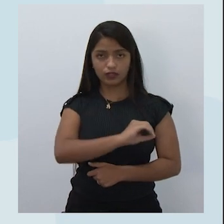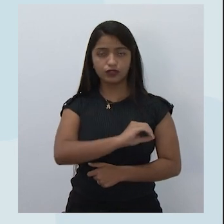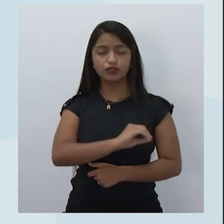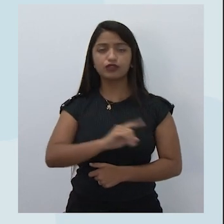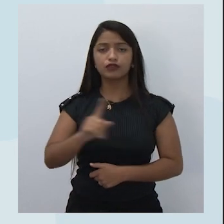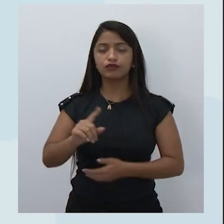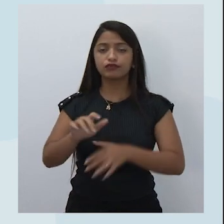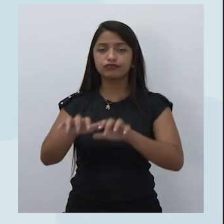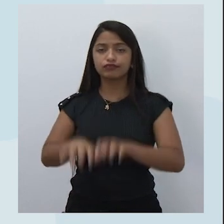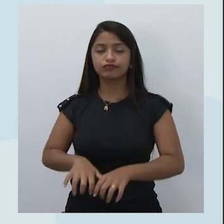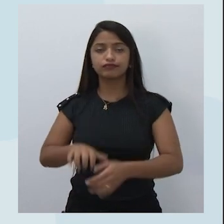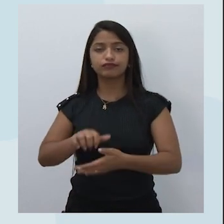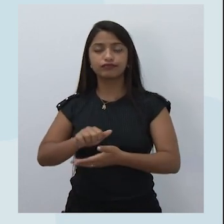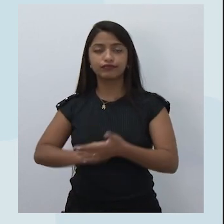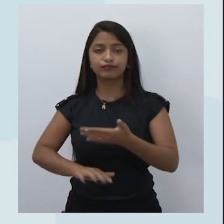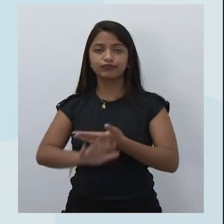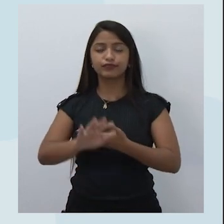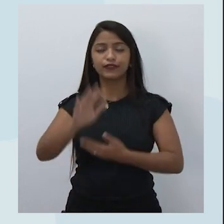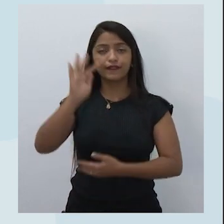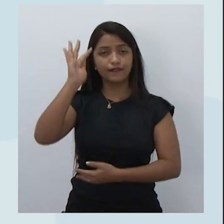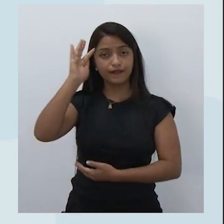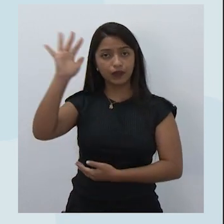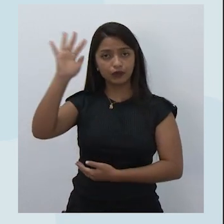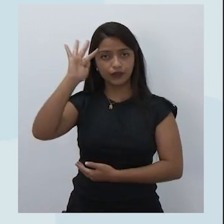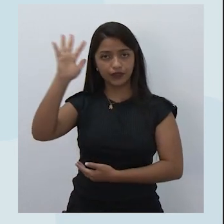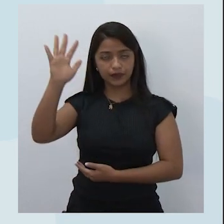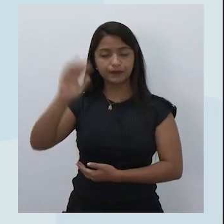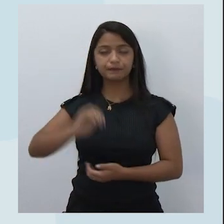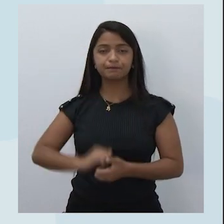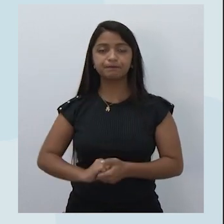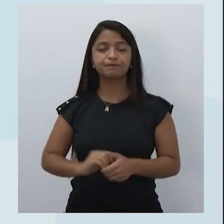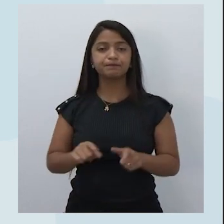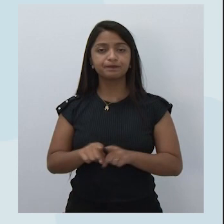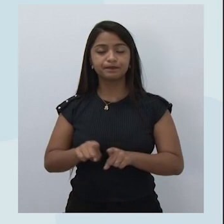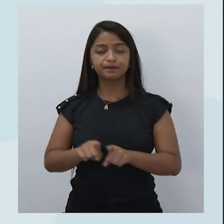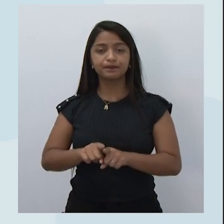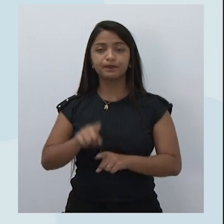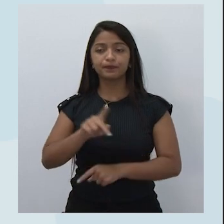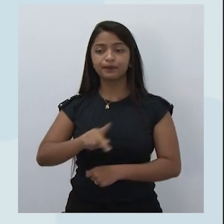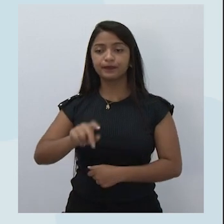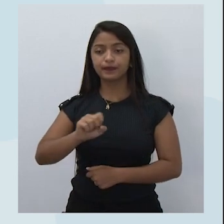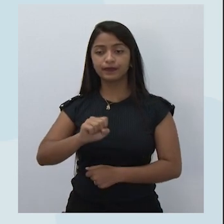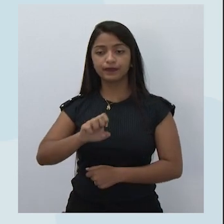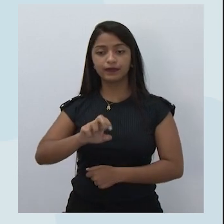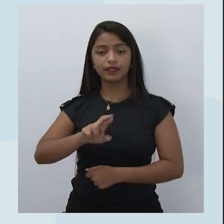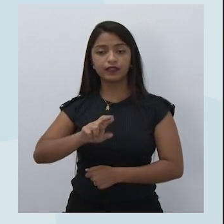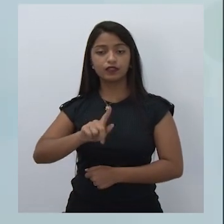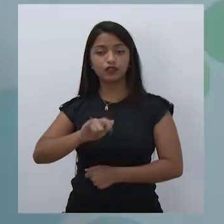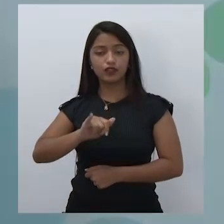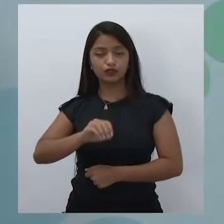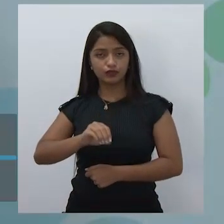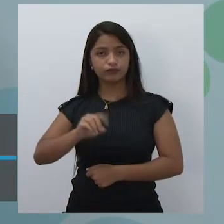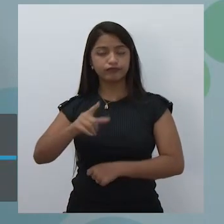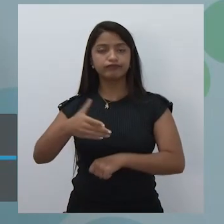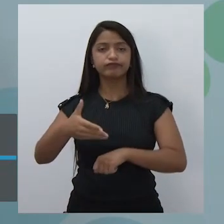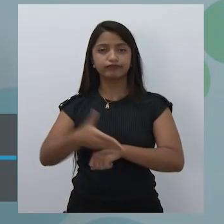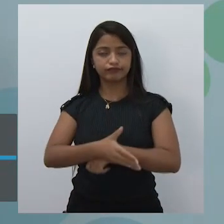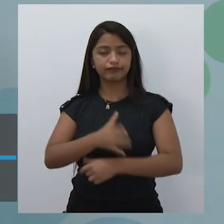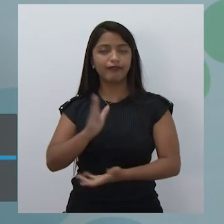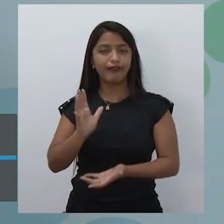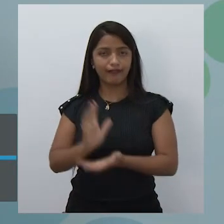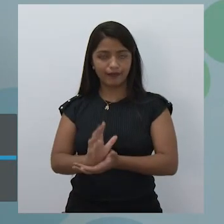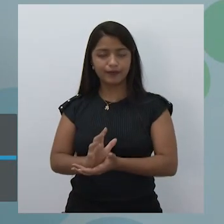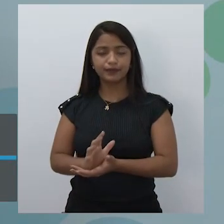no componente Filosofia. E, por fim, o professor Sérgio Damiati, que compõe a equipe curricular de Ciências Humanas conosco lá